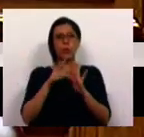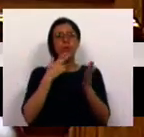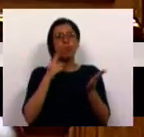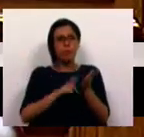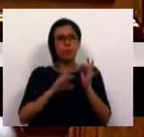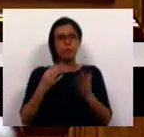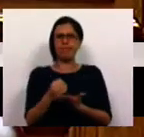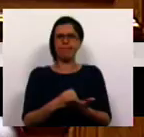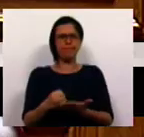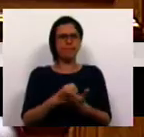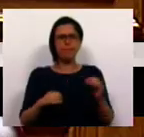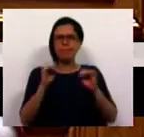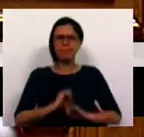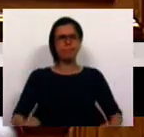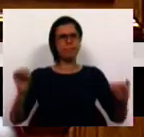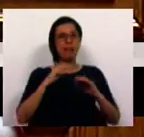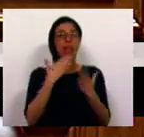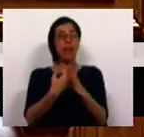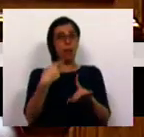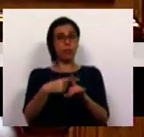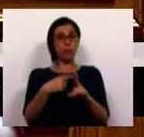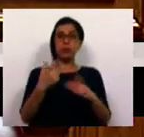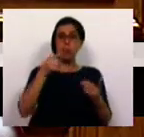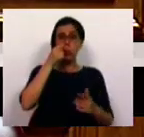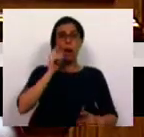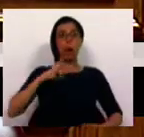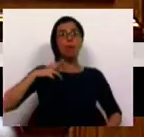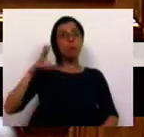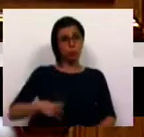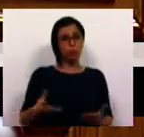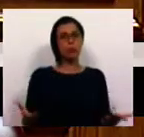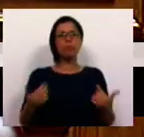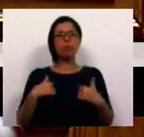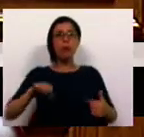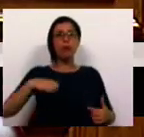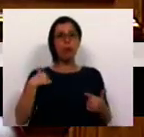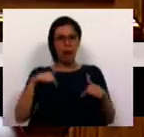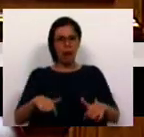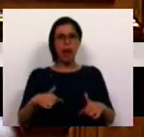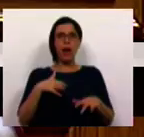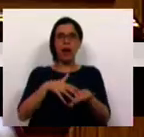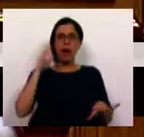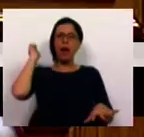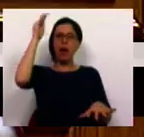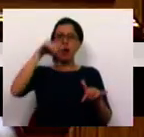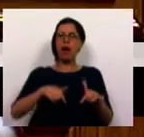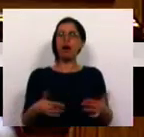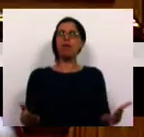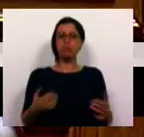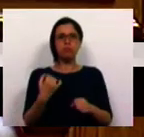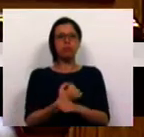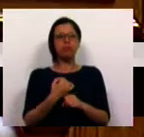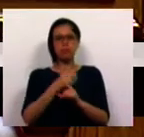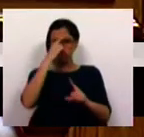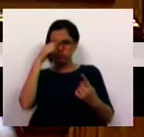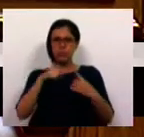facto, em nada vêm beneficiar as portuguesas e os portugueses. Nós, verdes, aqui estaremos na Assembleia da República para